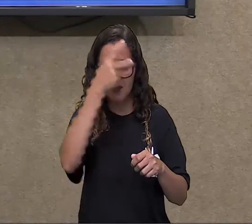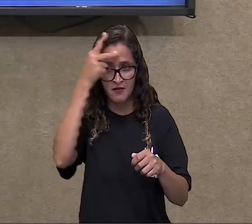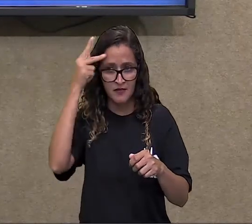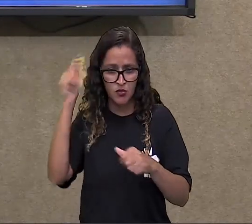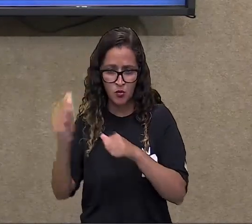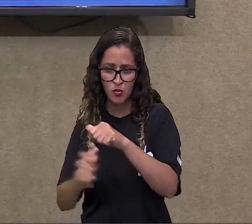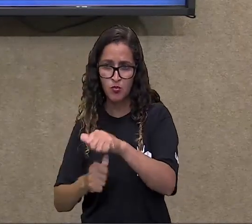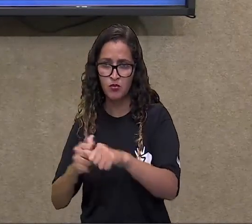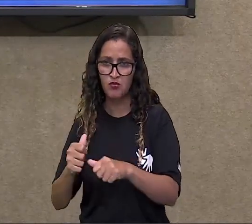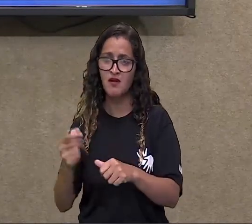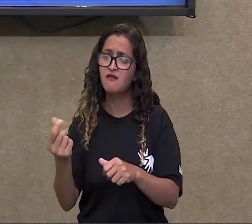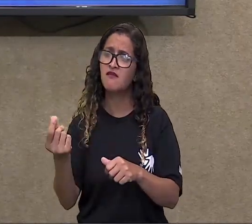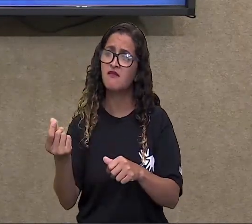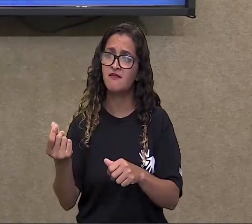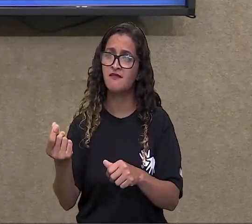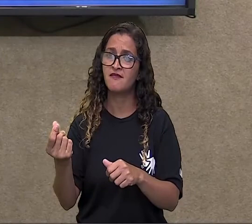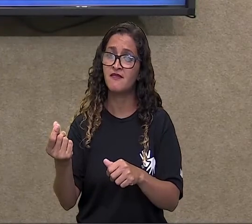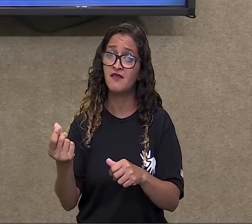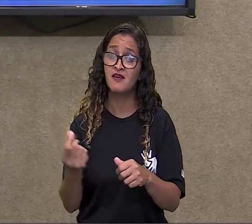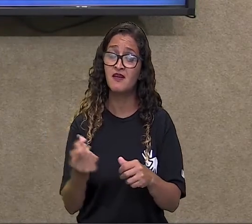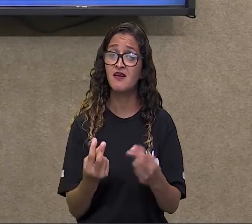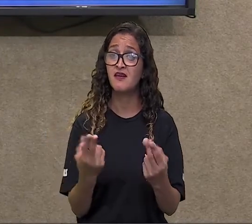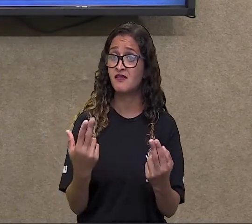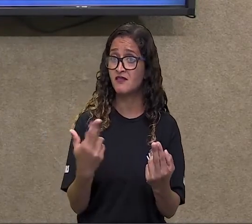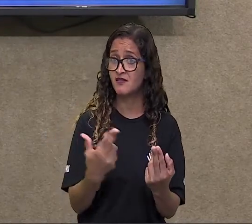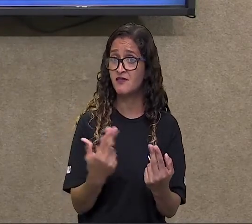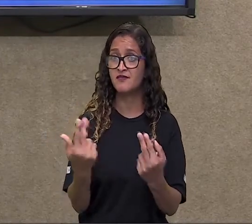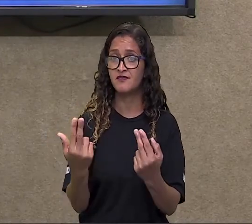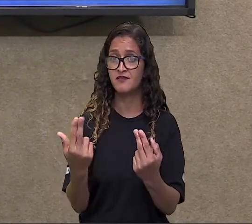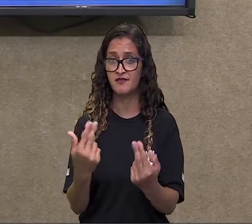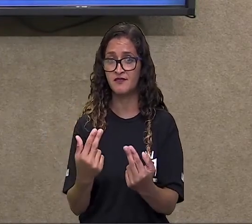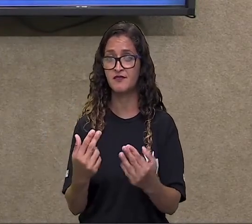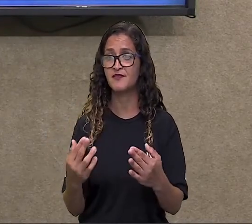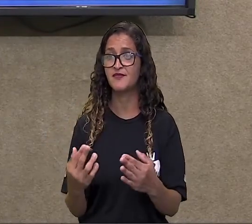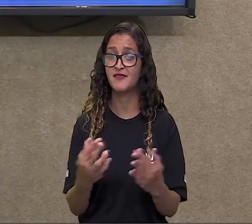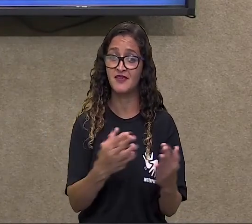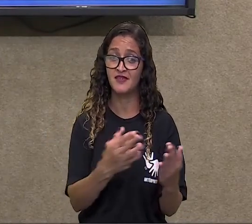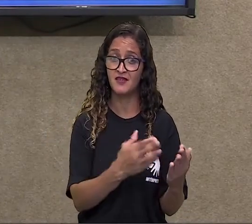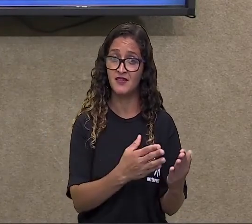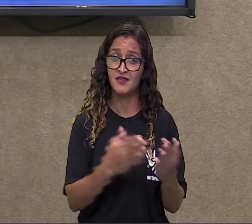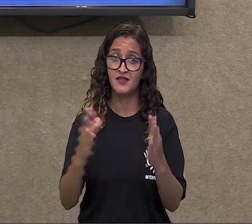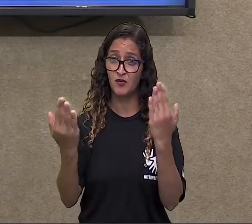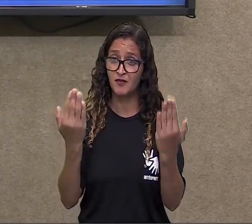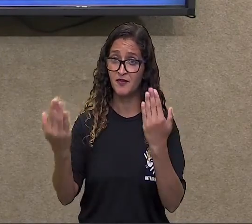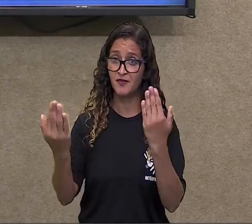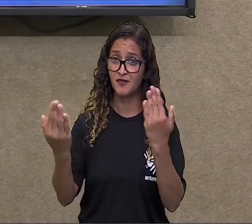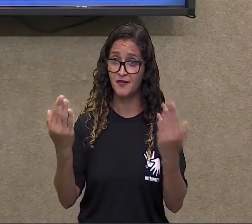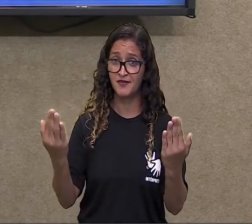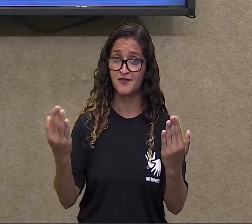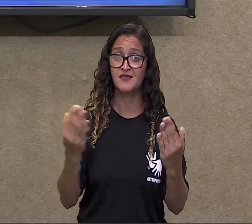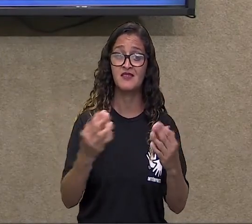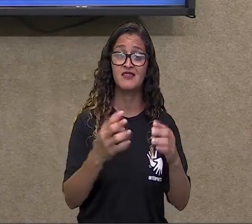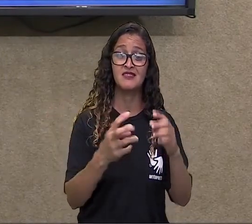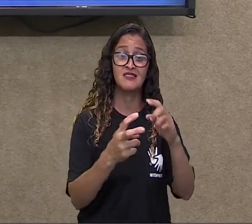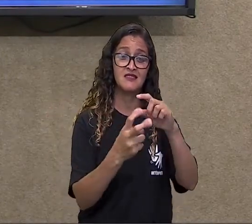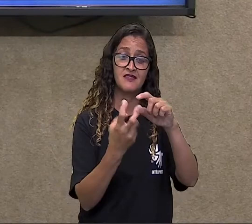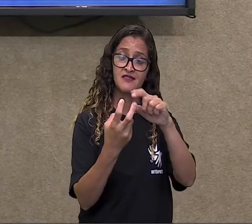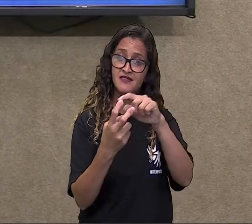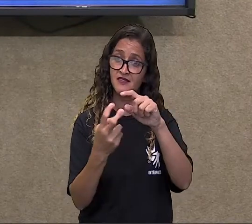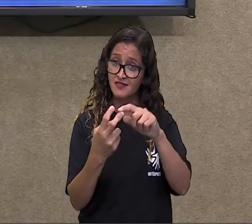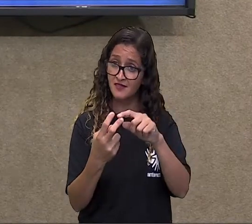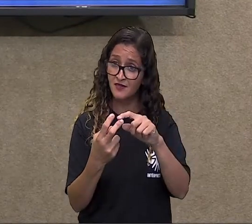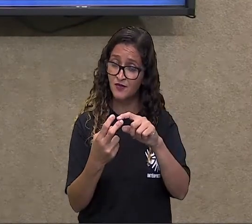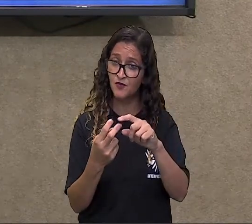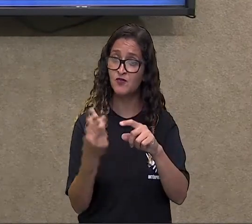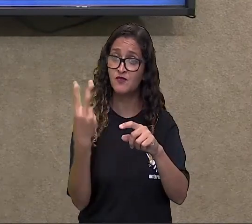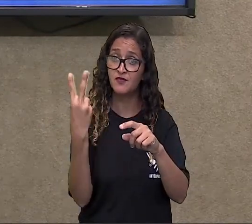algum dinheiro, é o mesmo valor. 5 notas de 2 reais é o mesmo valor que uma